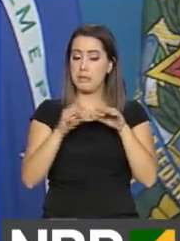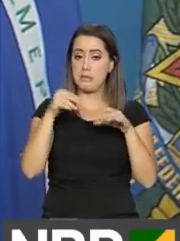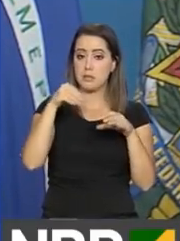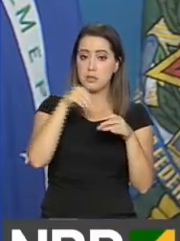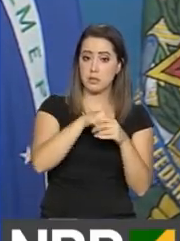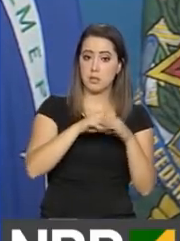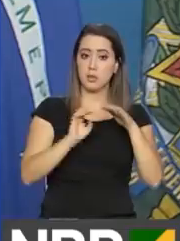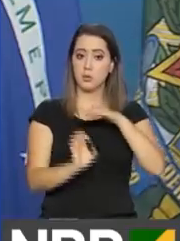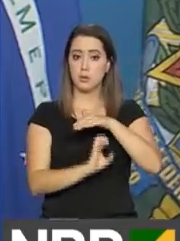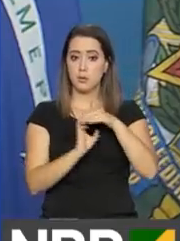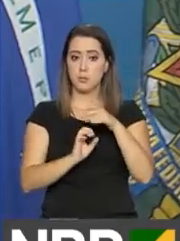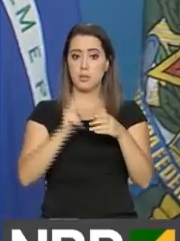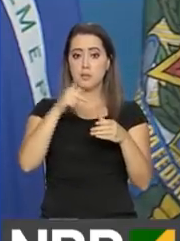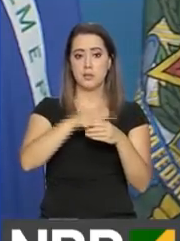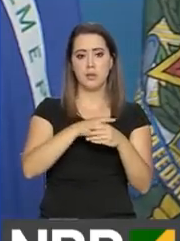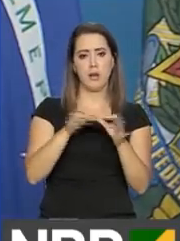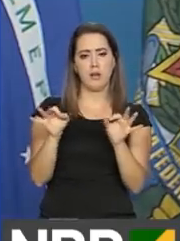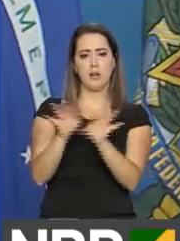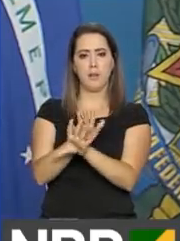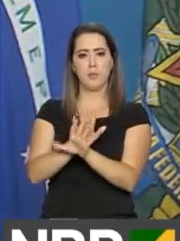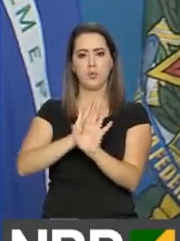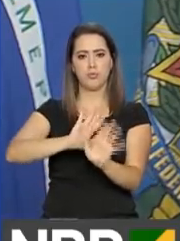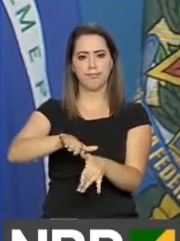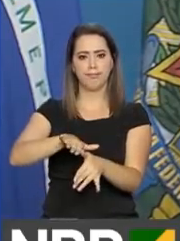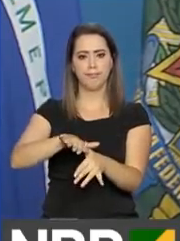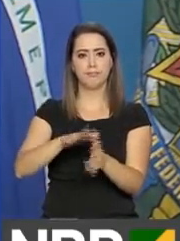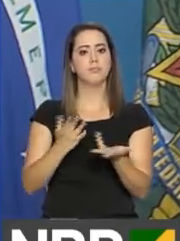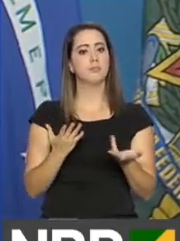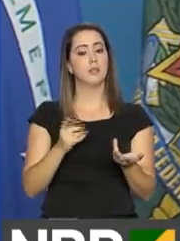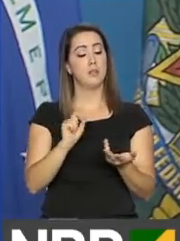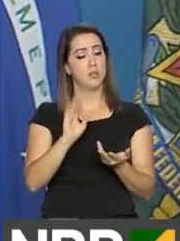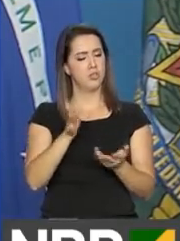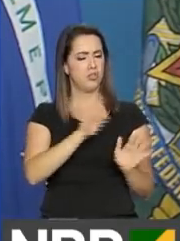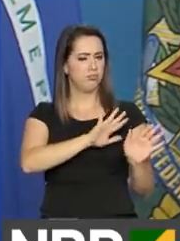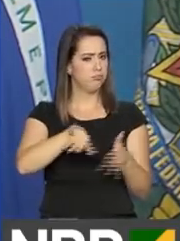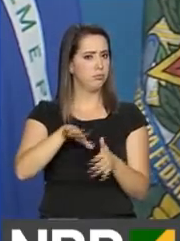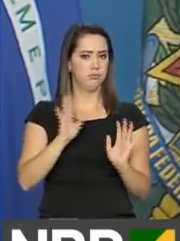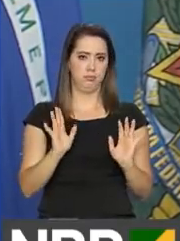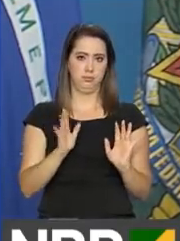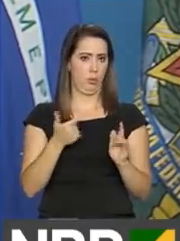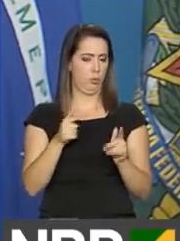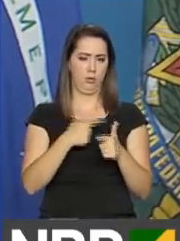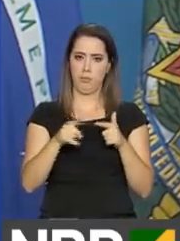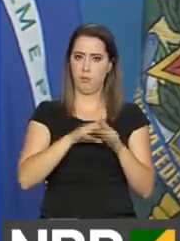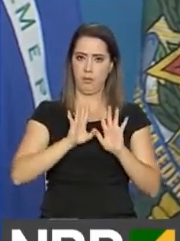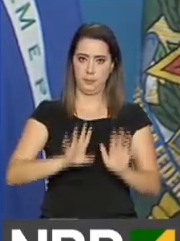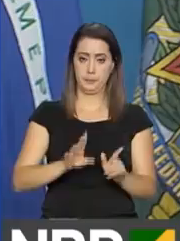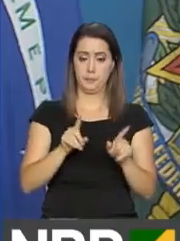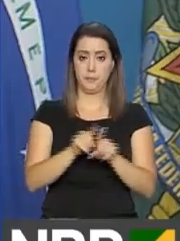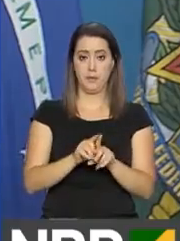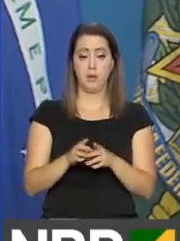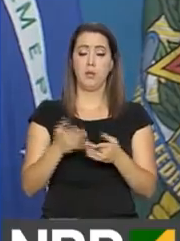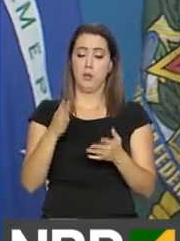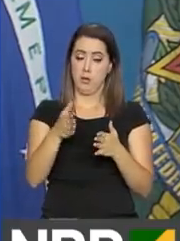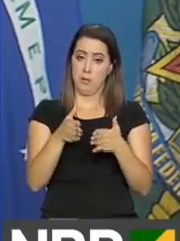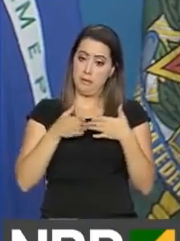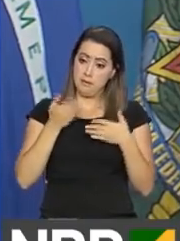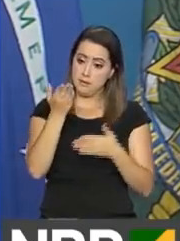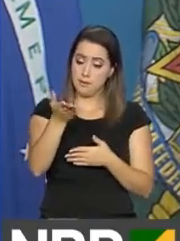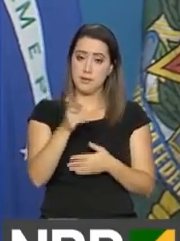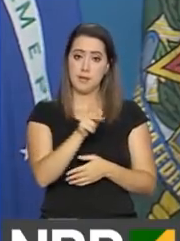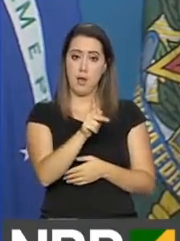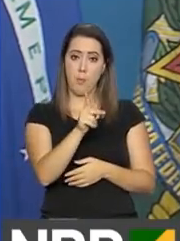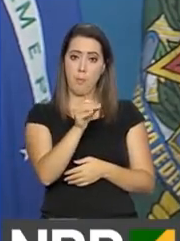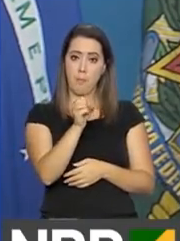escolhidos foram eliminados né e permite ao pedro e ao fernando tempo especialmente vir aqui e